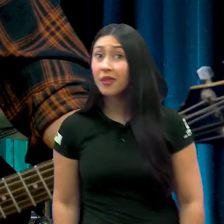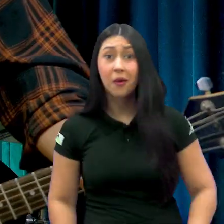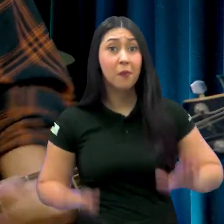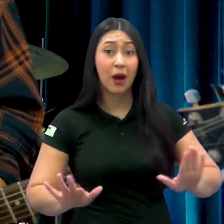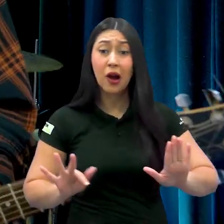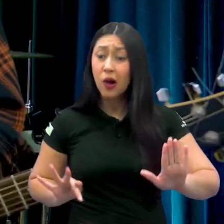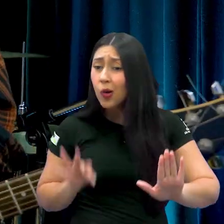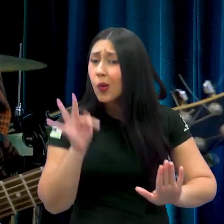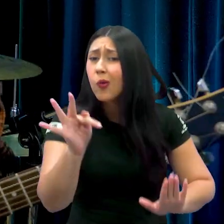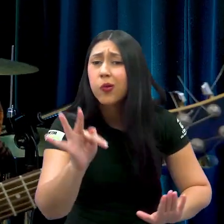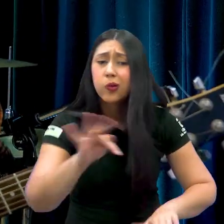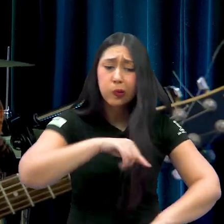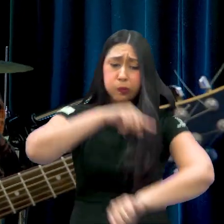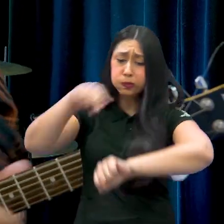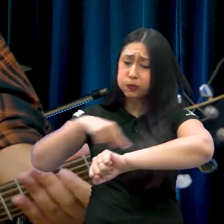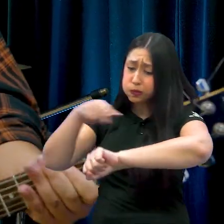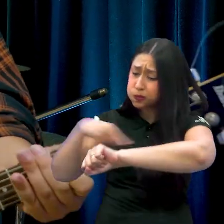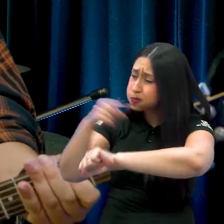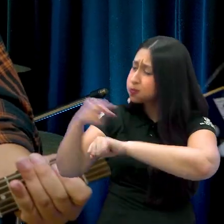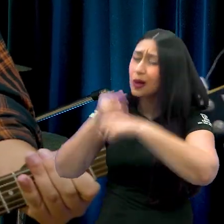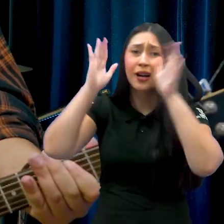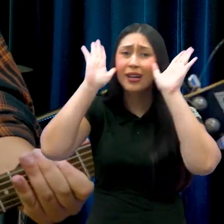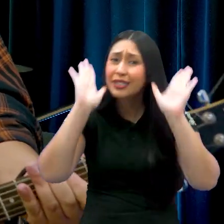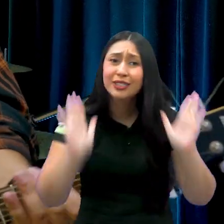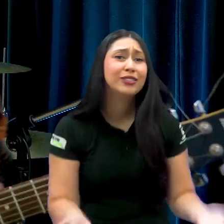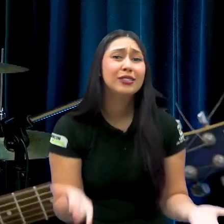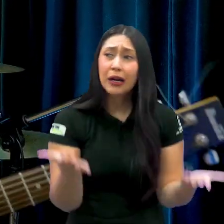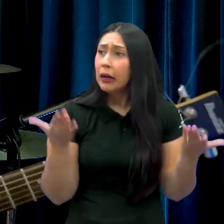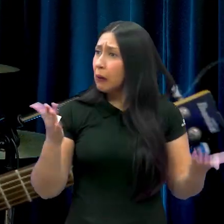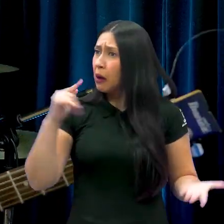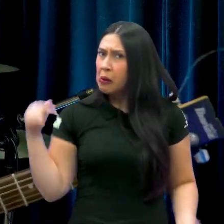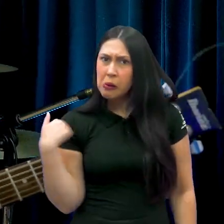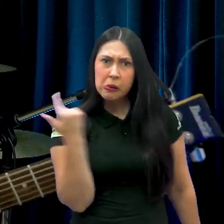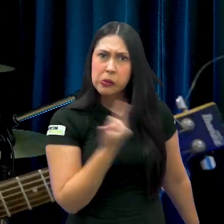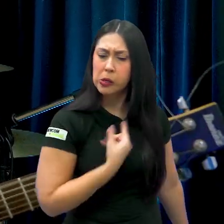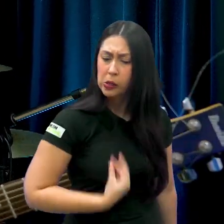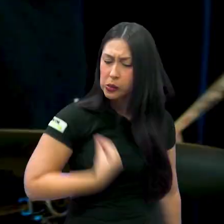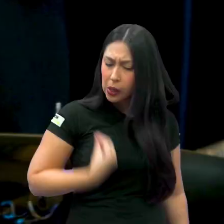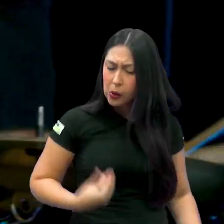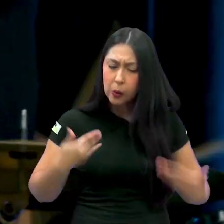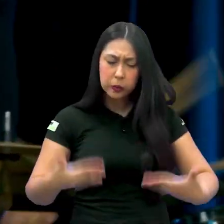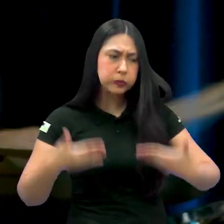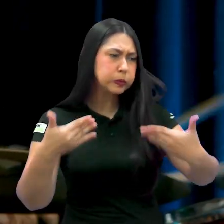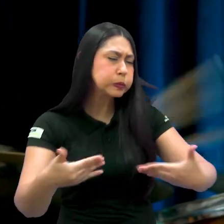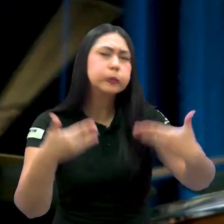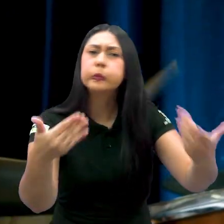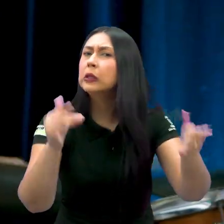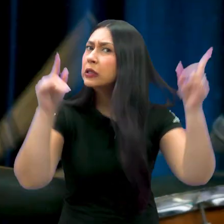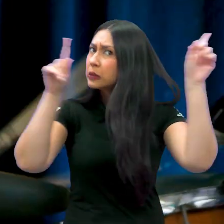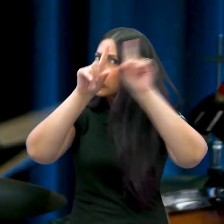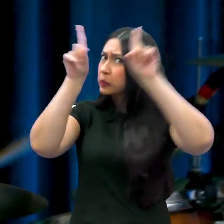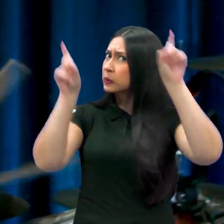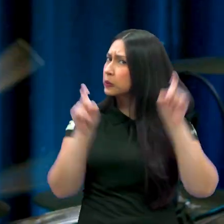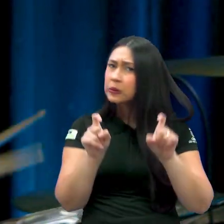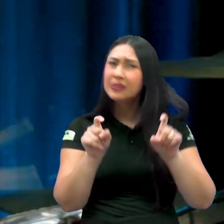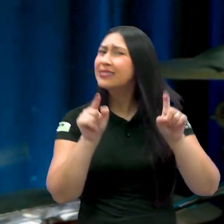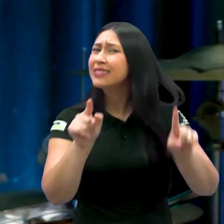Mas sempre veio amanhã. Será que ainda vamos viver o dia